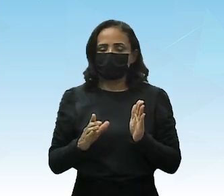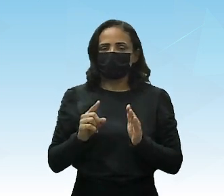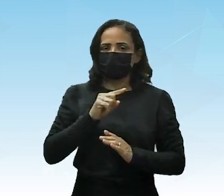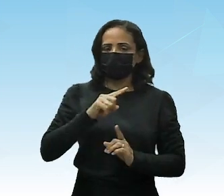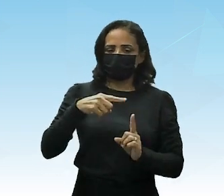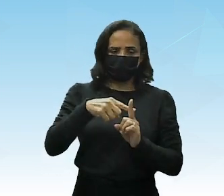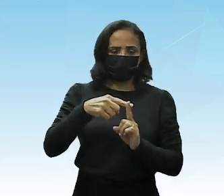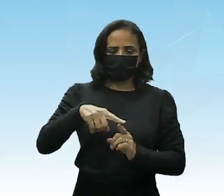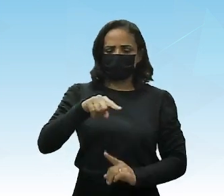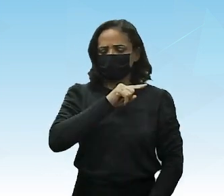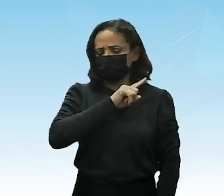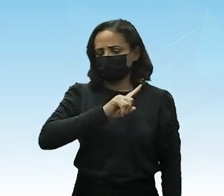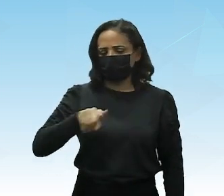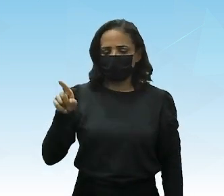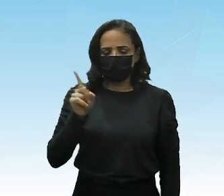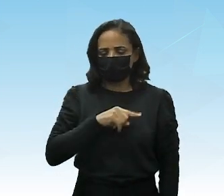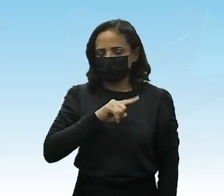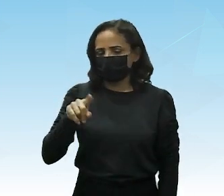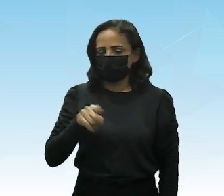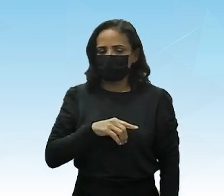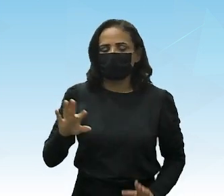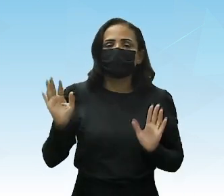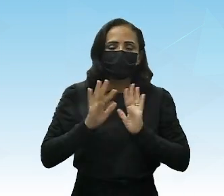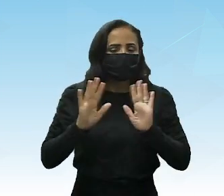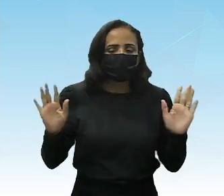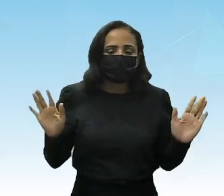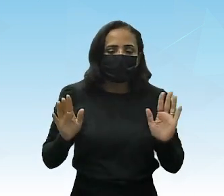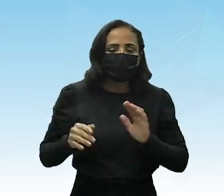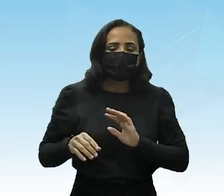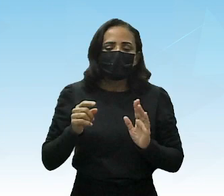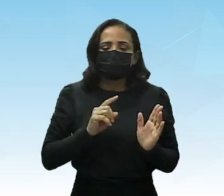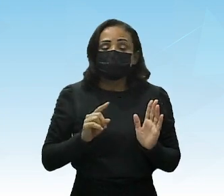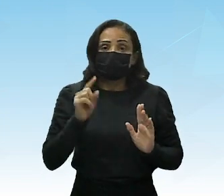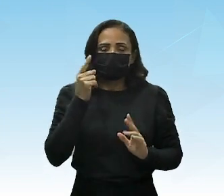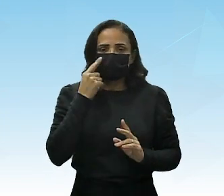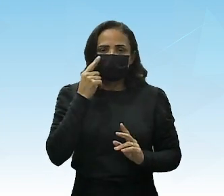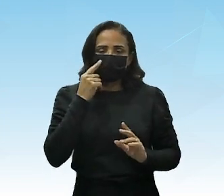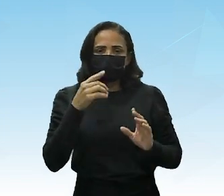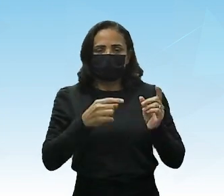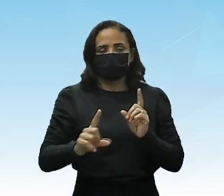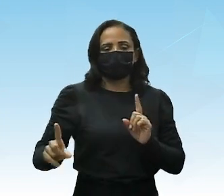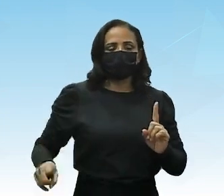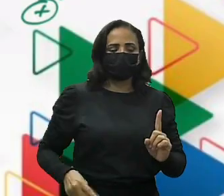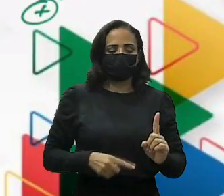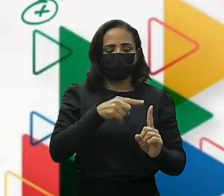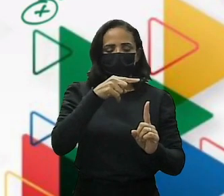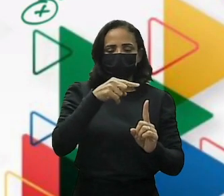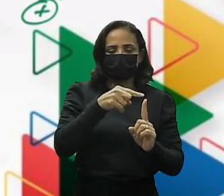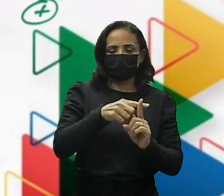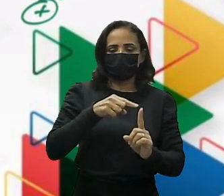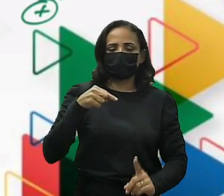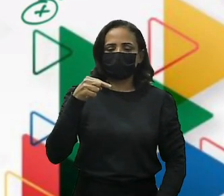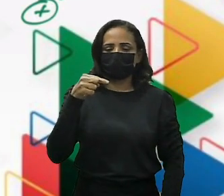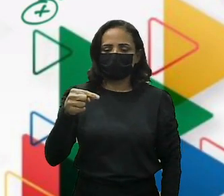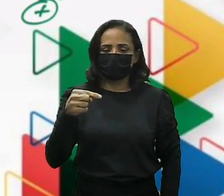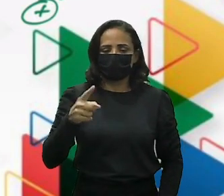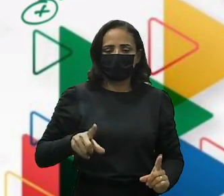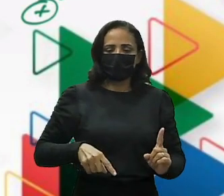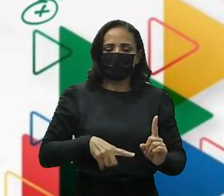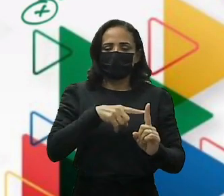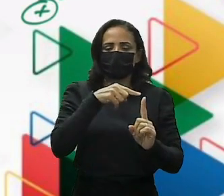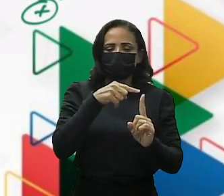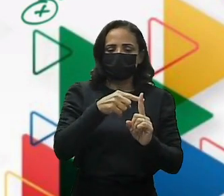C. Sendo que Rodrigo é positivo. Então é negativo e positivo. Se é negativo e